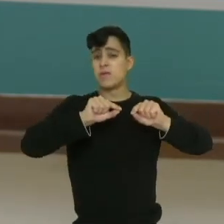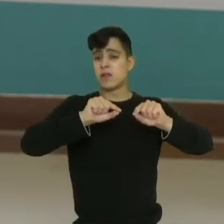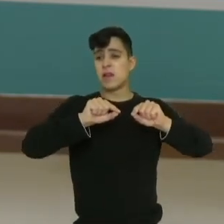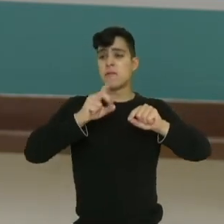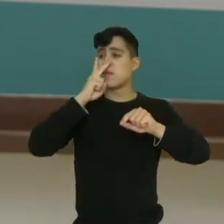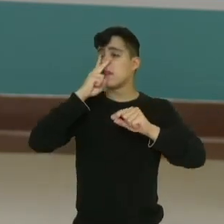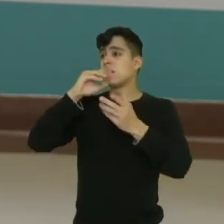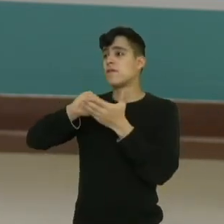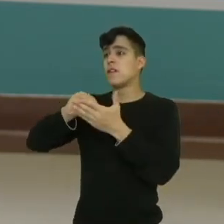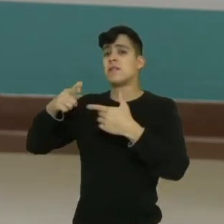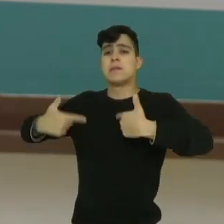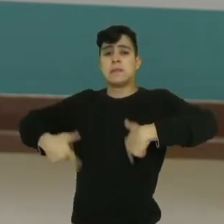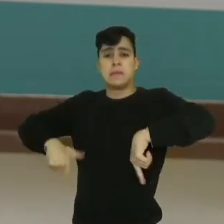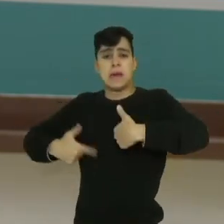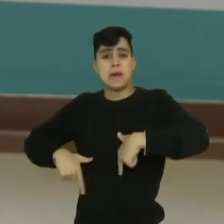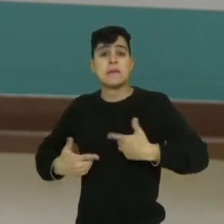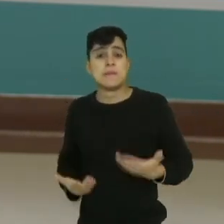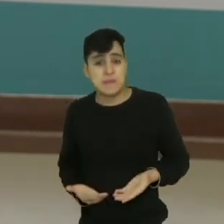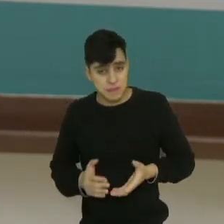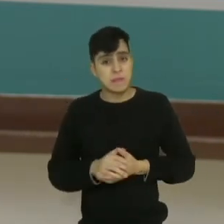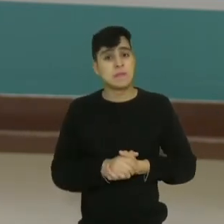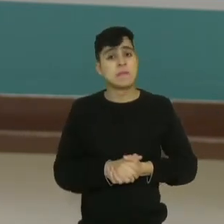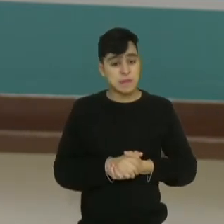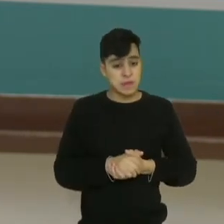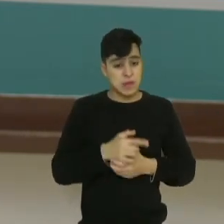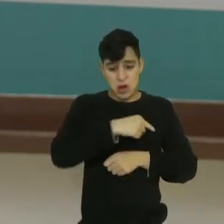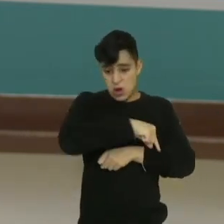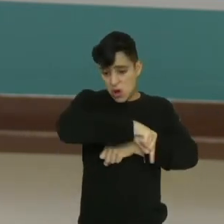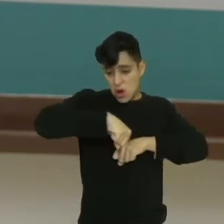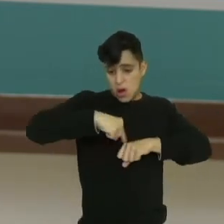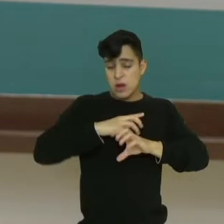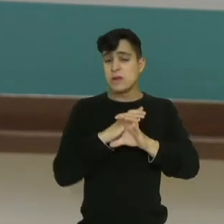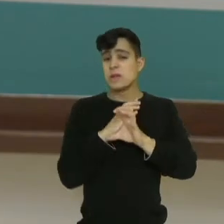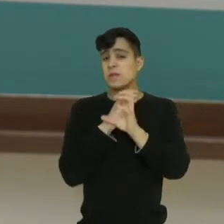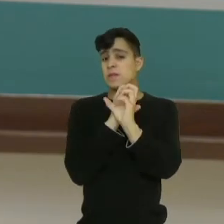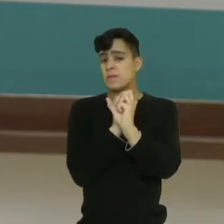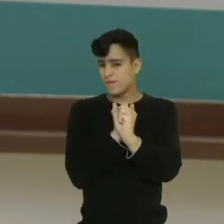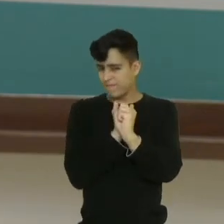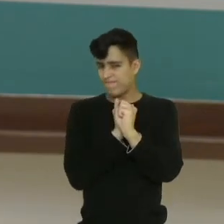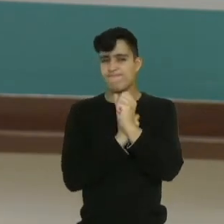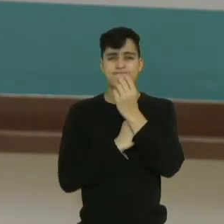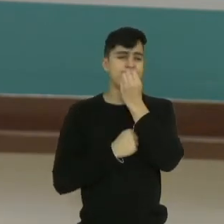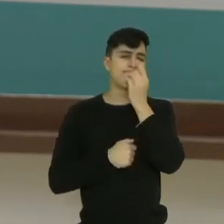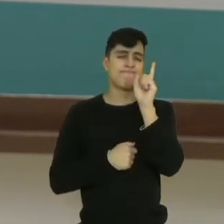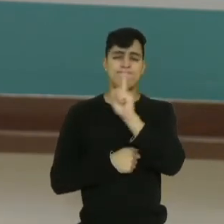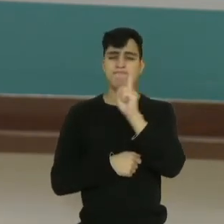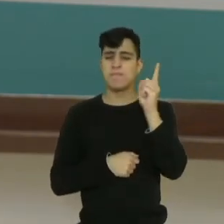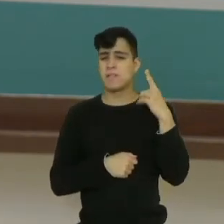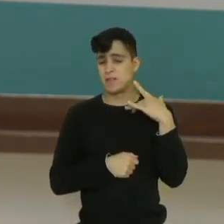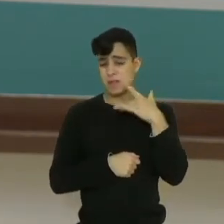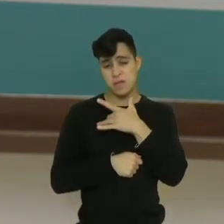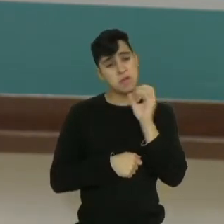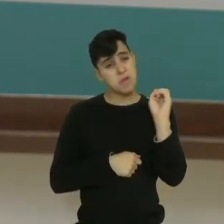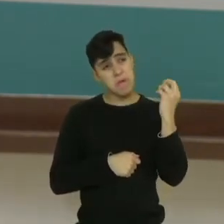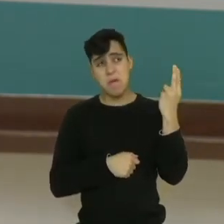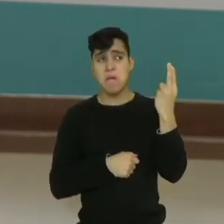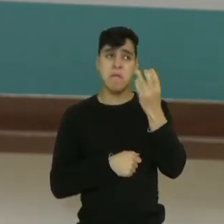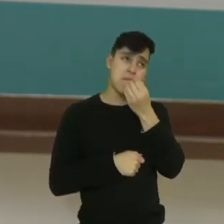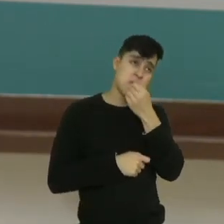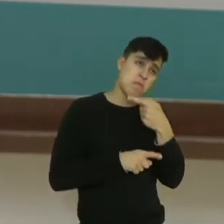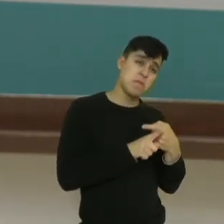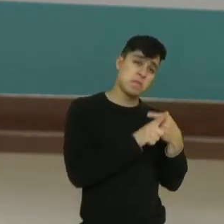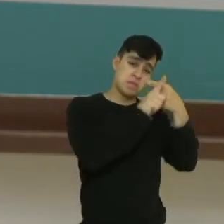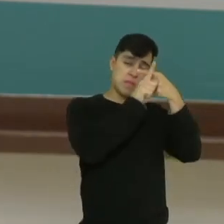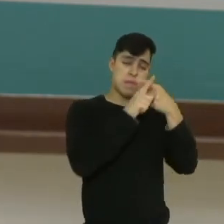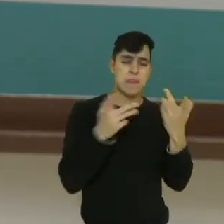desemprego, a concentração de horas de trabalho podem também ser vistas de maneira maléfica ou benéfica. São vários